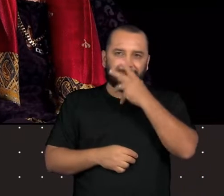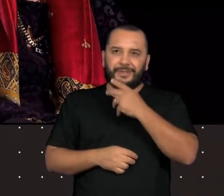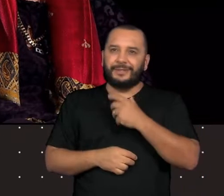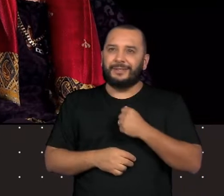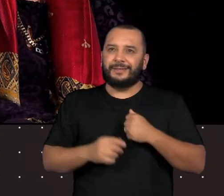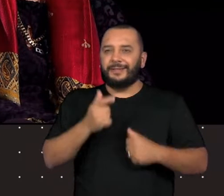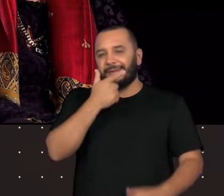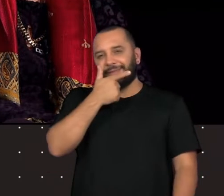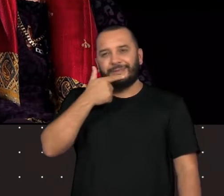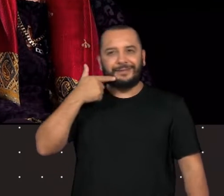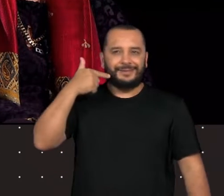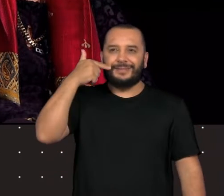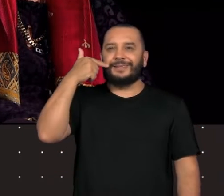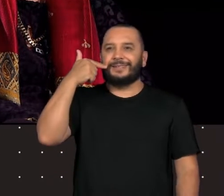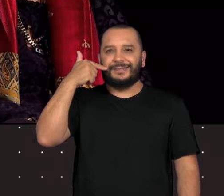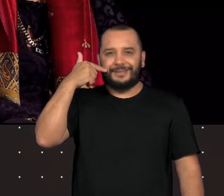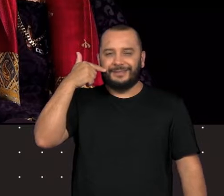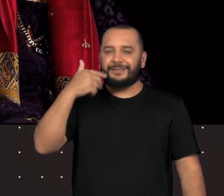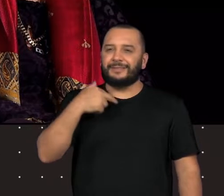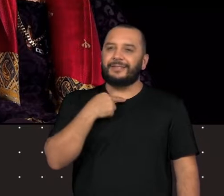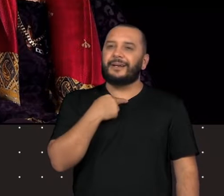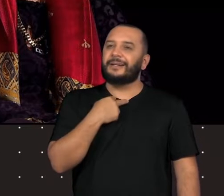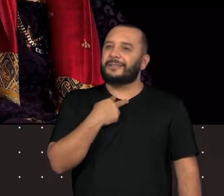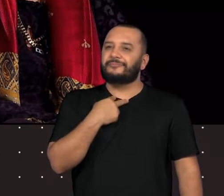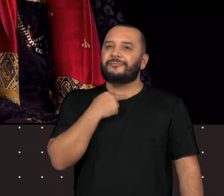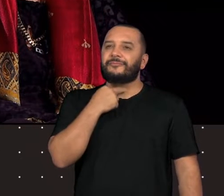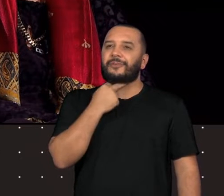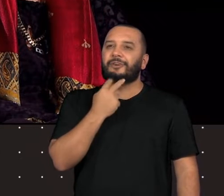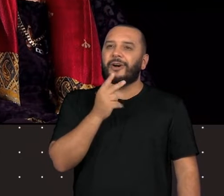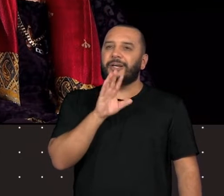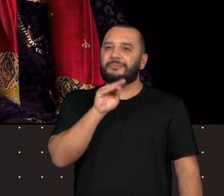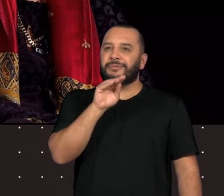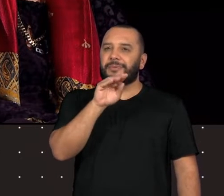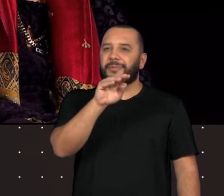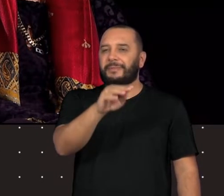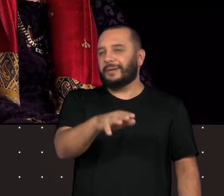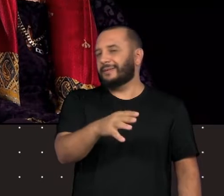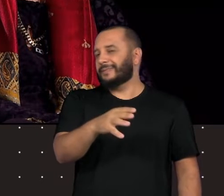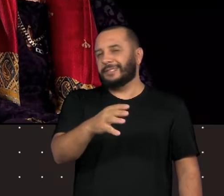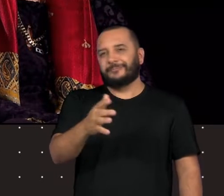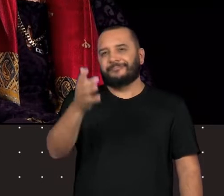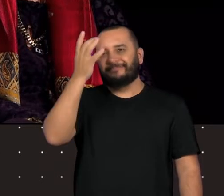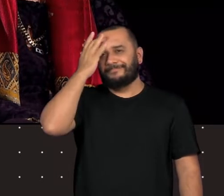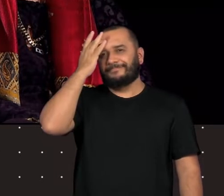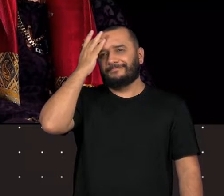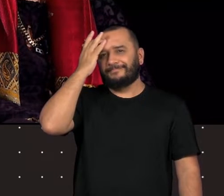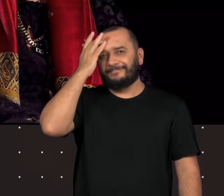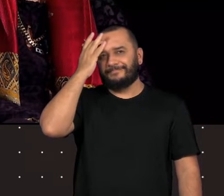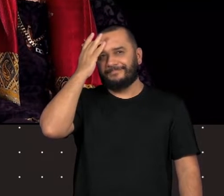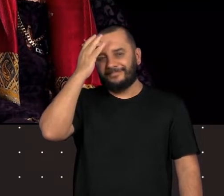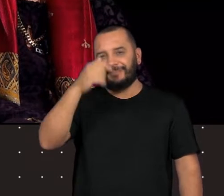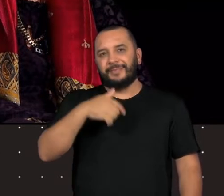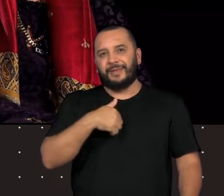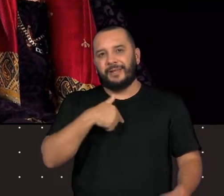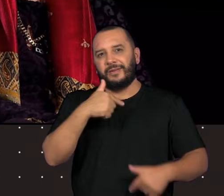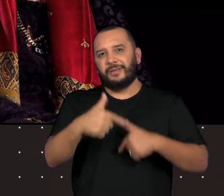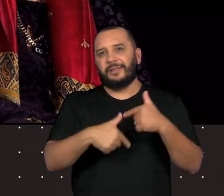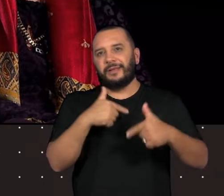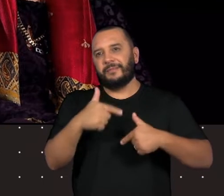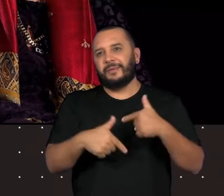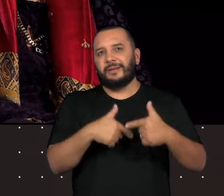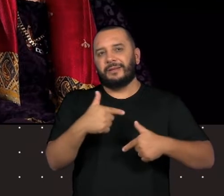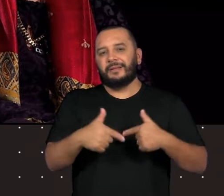carisma absurdo, uma voz inesquecível. Eu trabalhei com a Esther